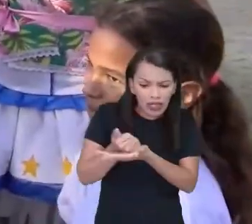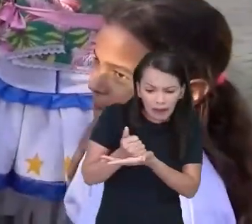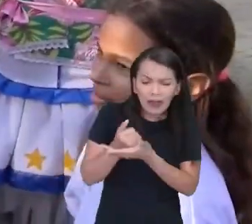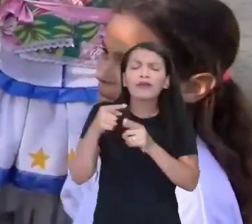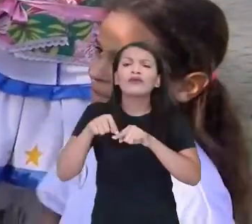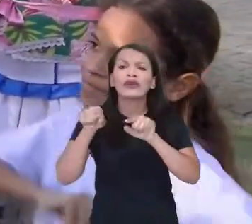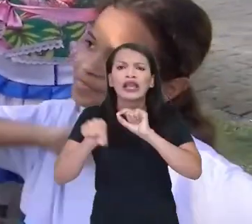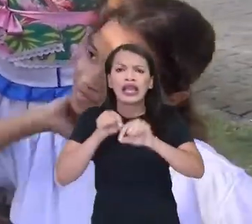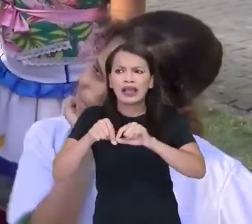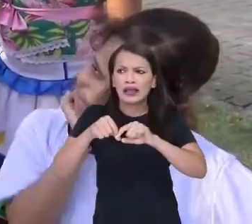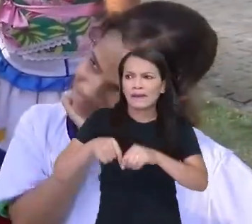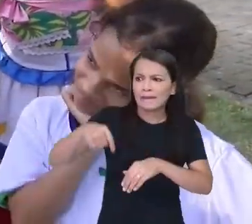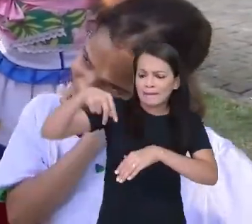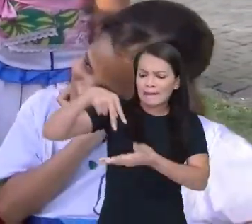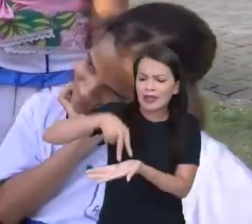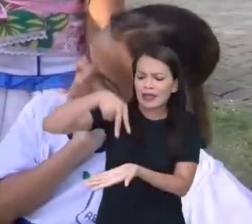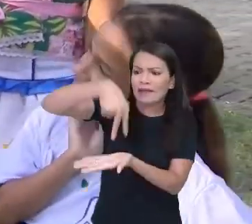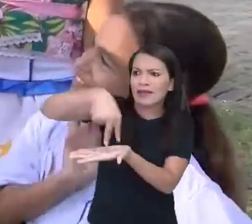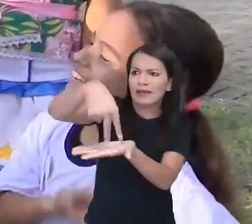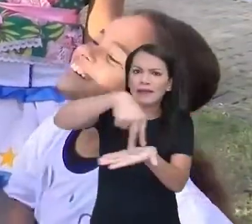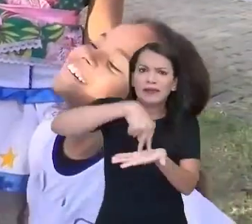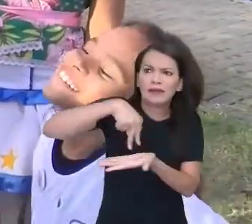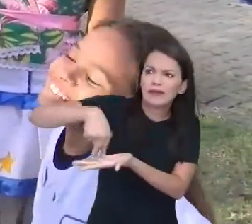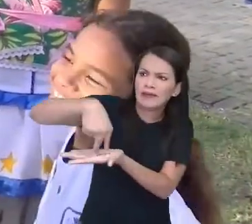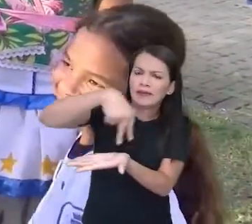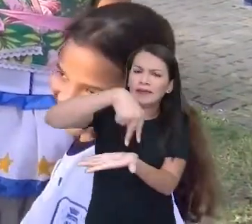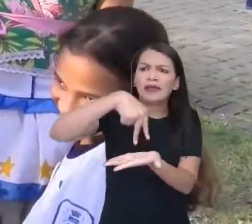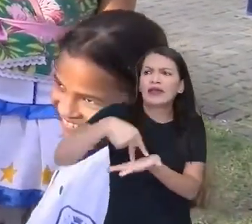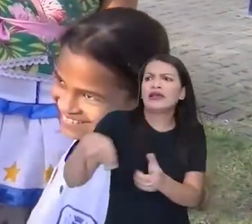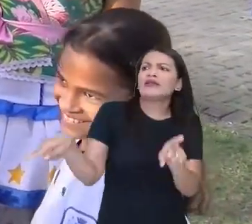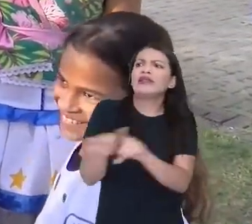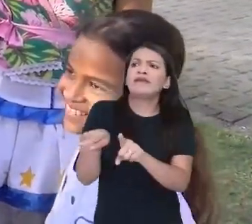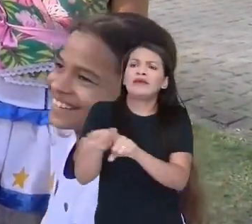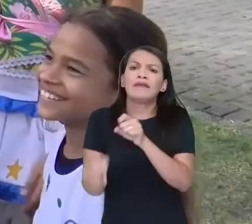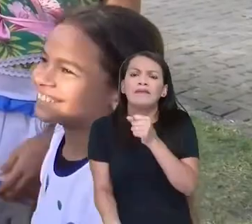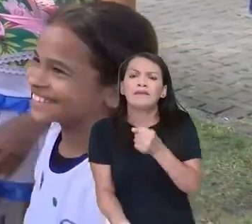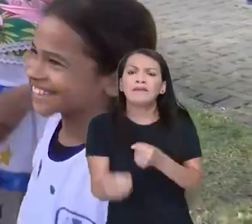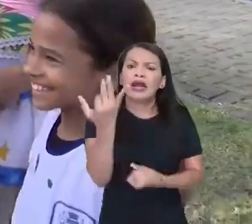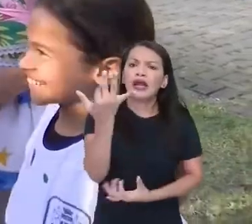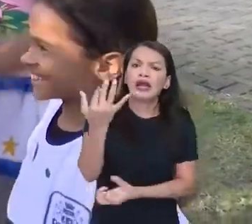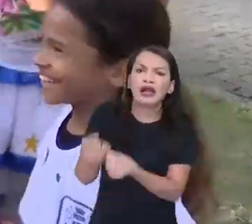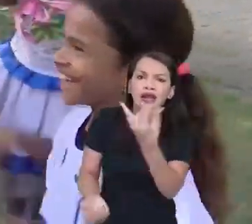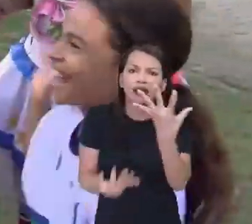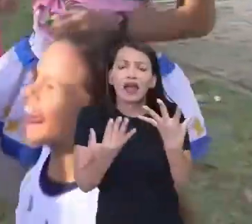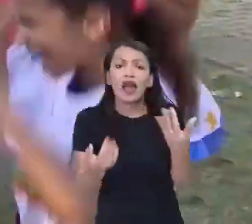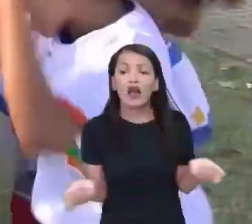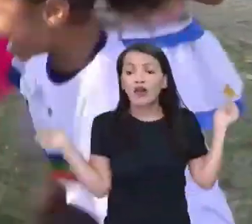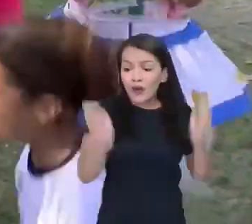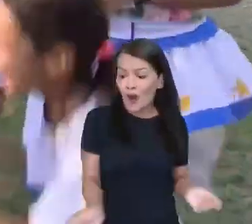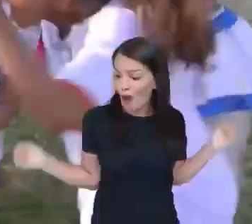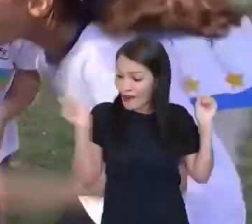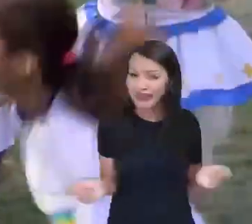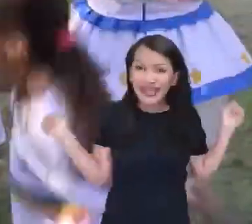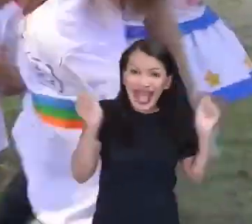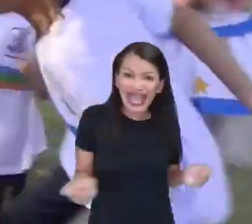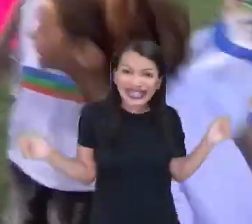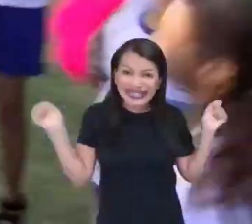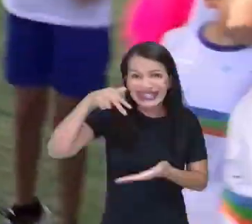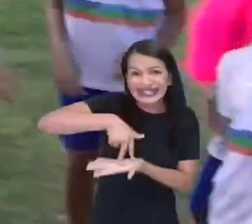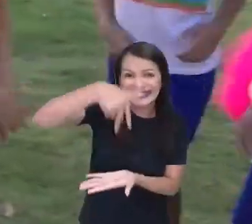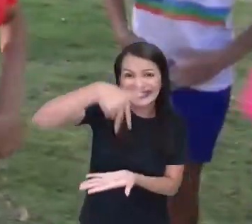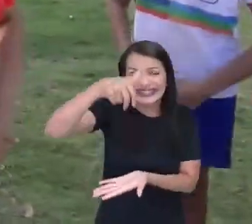amarelinha, petecas e uma corda pra pular.